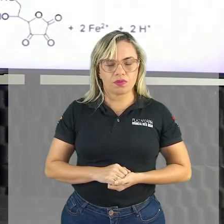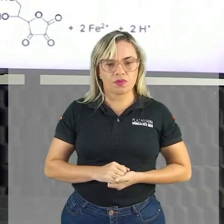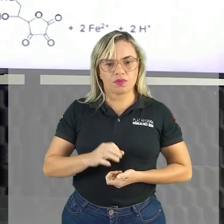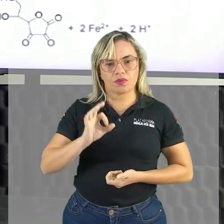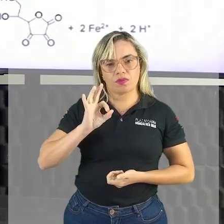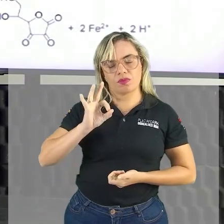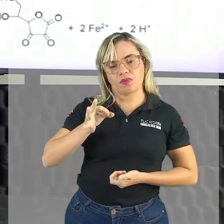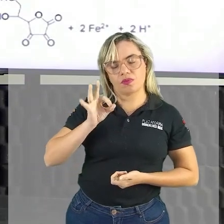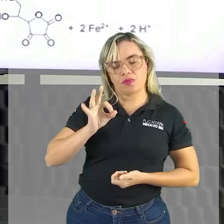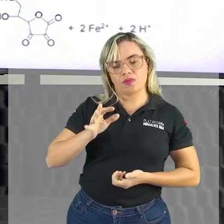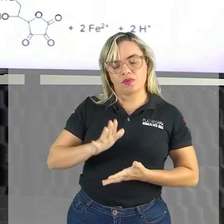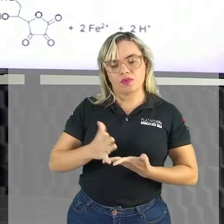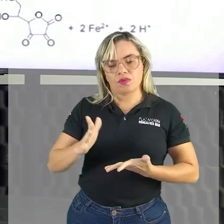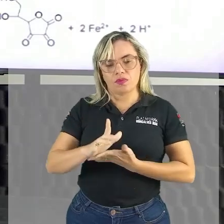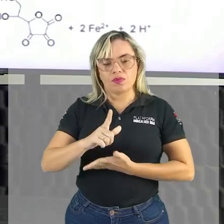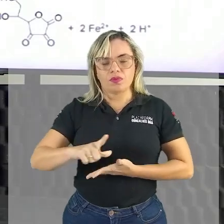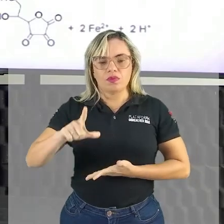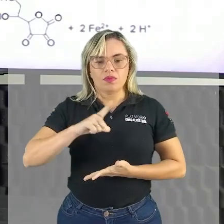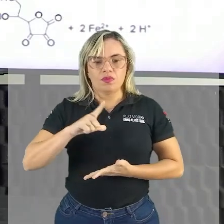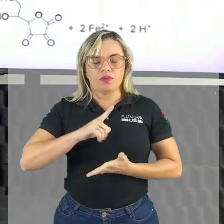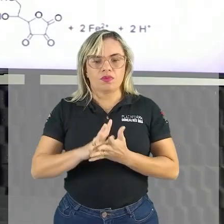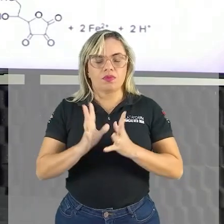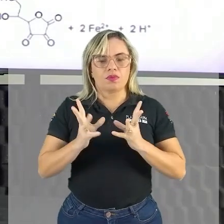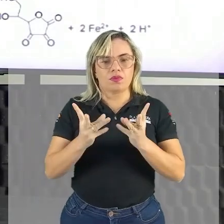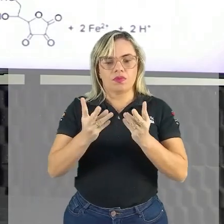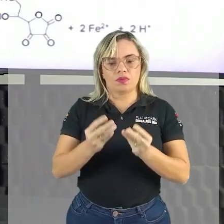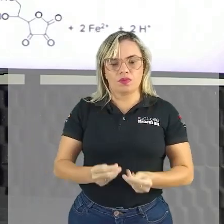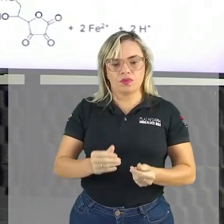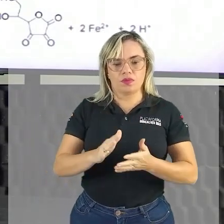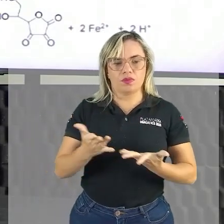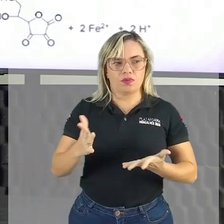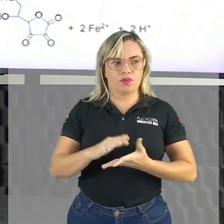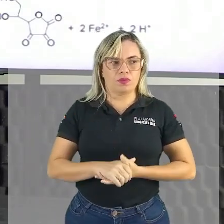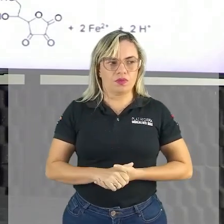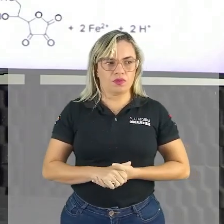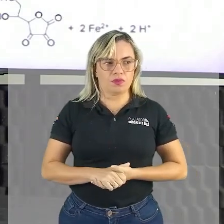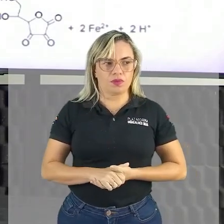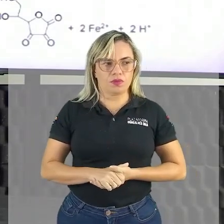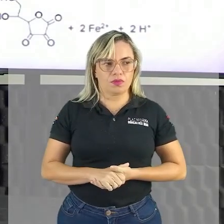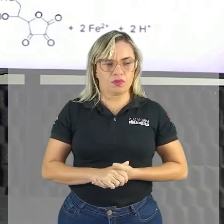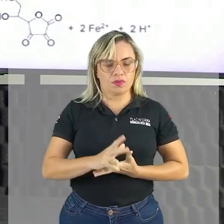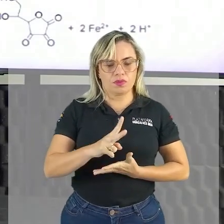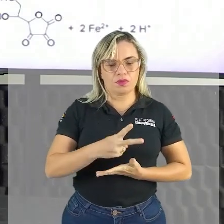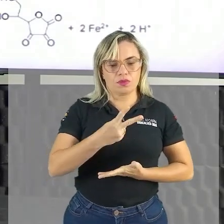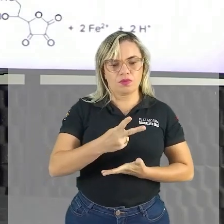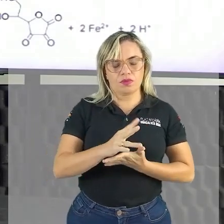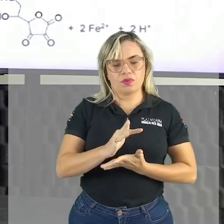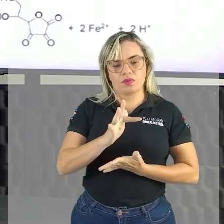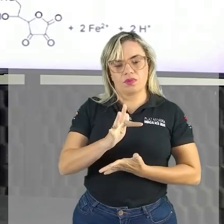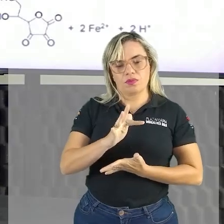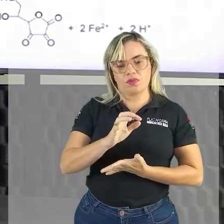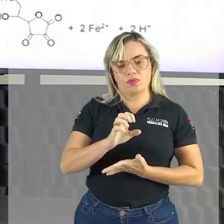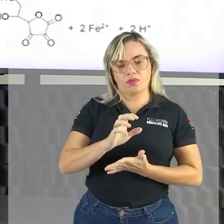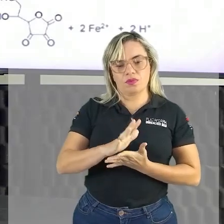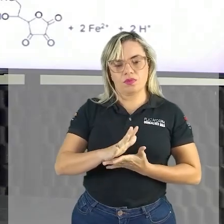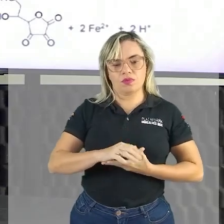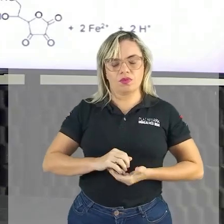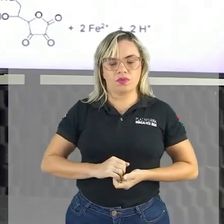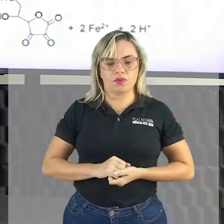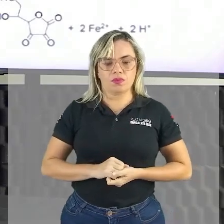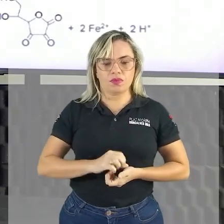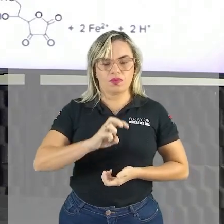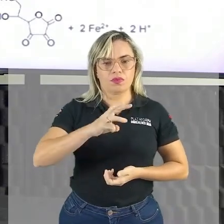Certo? Então você tem essa substância, aí aqui você tem 2 ferro, 2+. É 2+ que ele colocou?